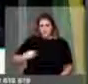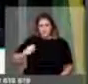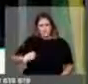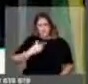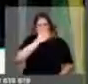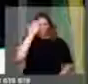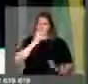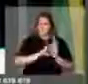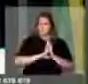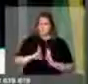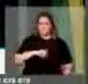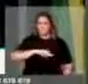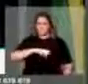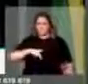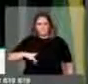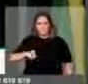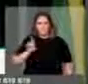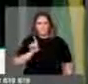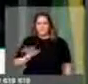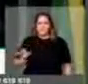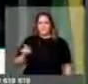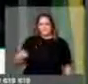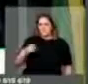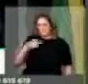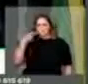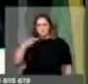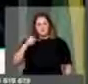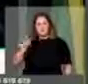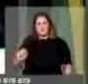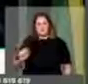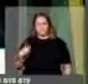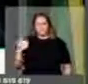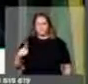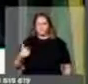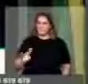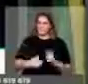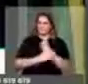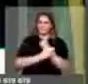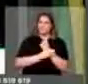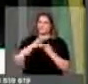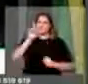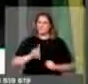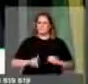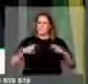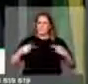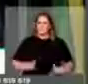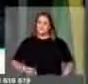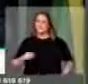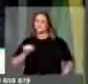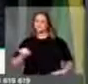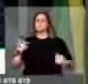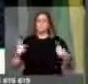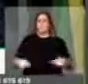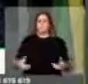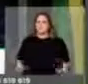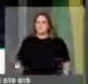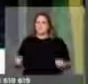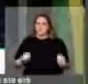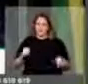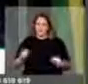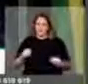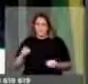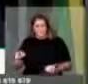maneira falar que esse cara que tá faltando saber mais cultura ele precisa é de pancada e punição rigorosa